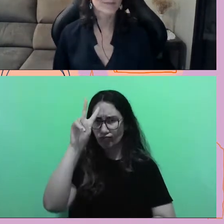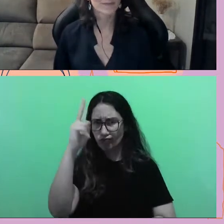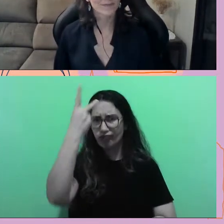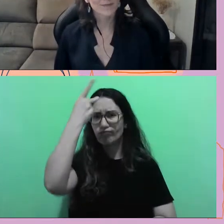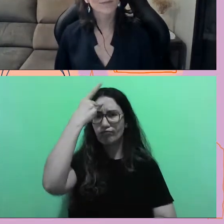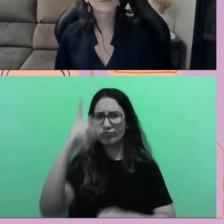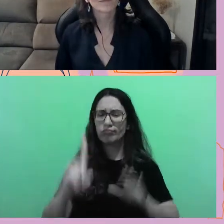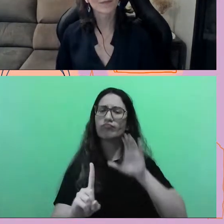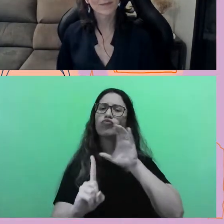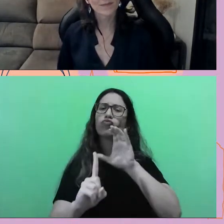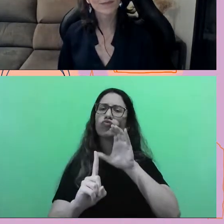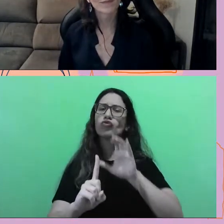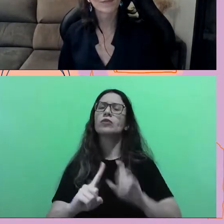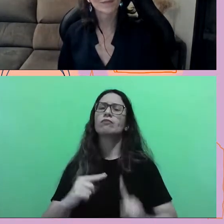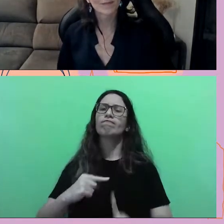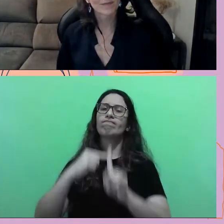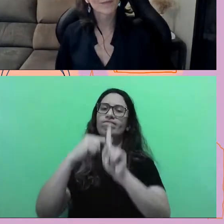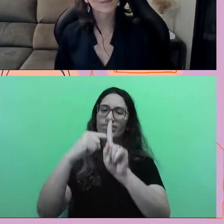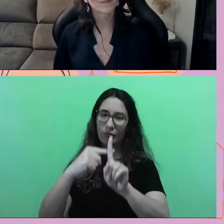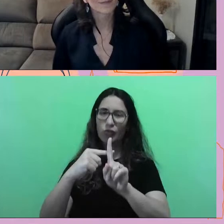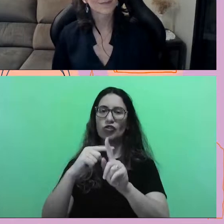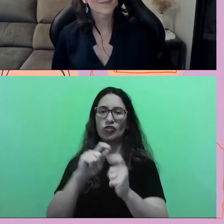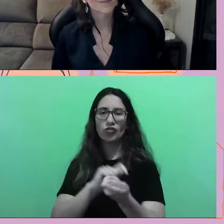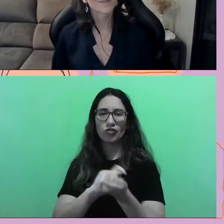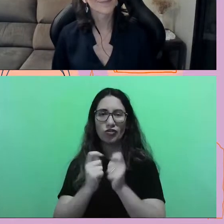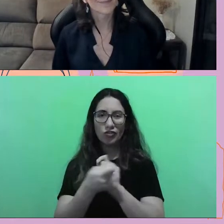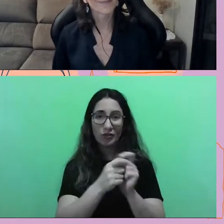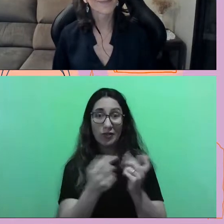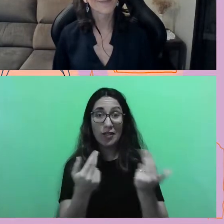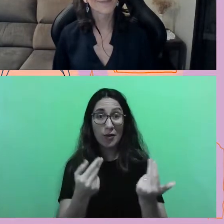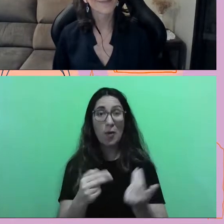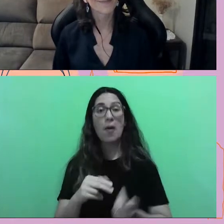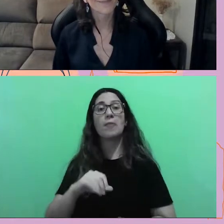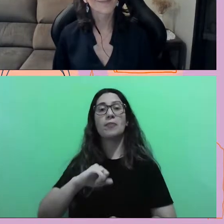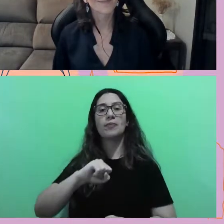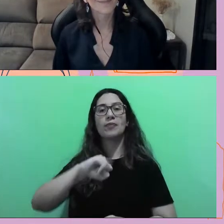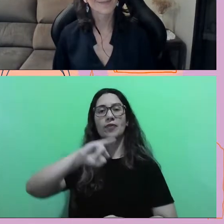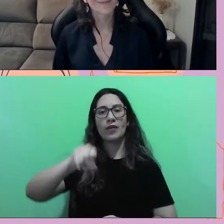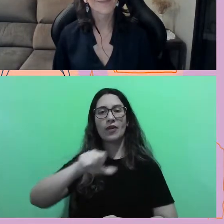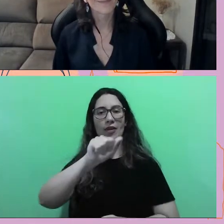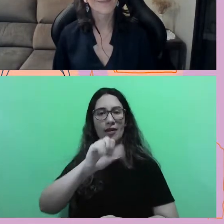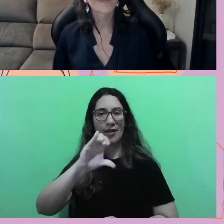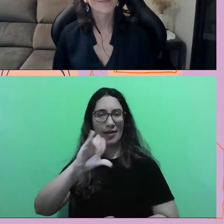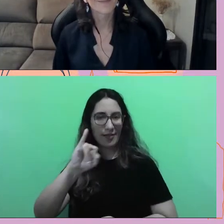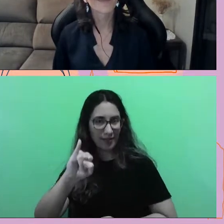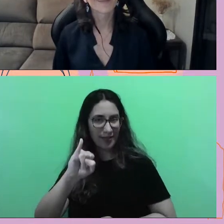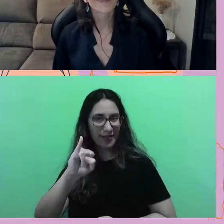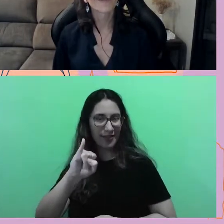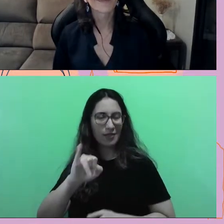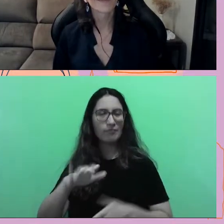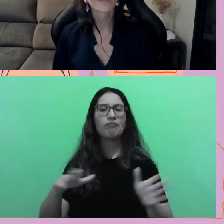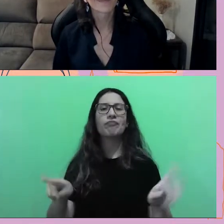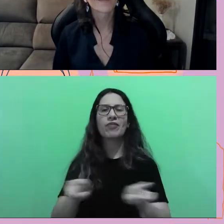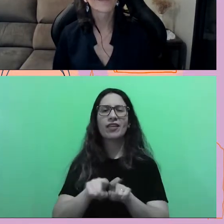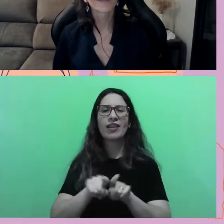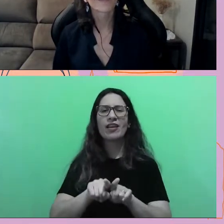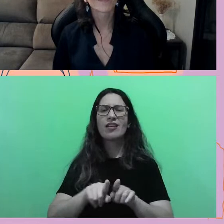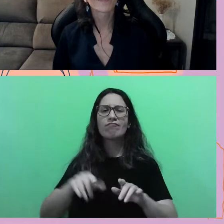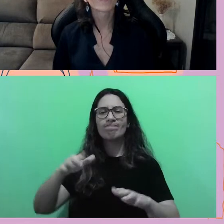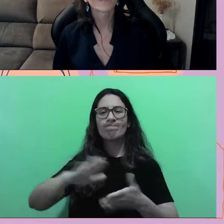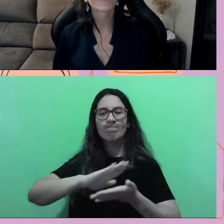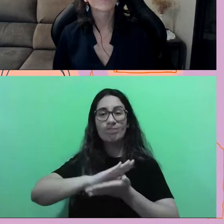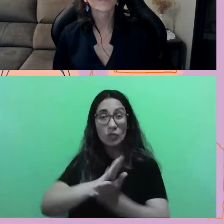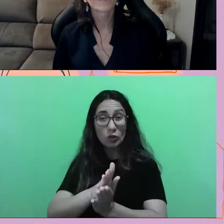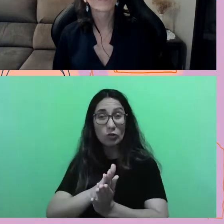forma positiva, né? Da mesma forma que a Jaci faz com relação à cerveja, né? Destruir essa imagem que a